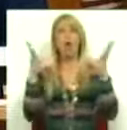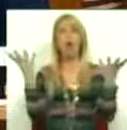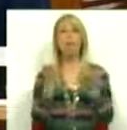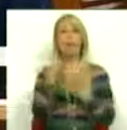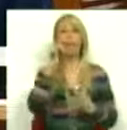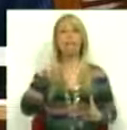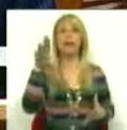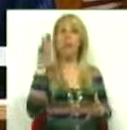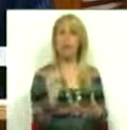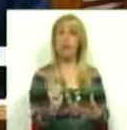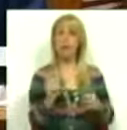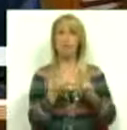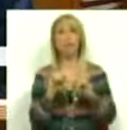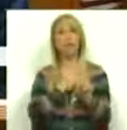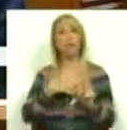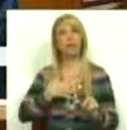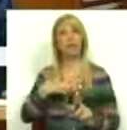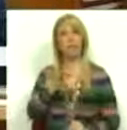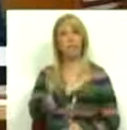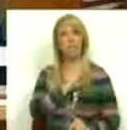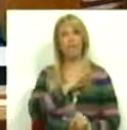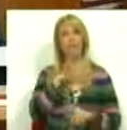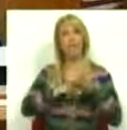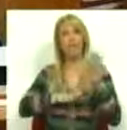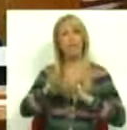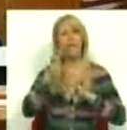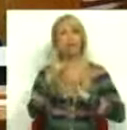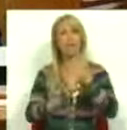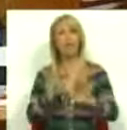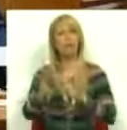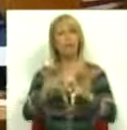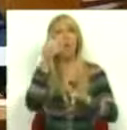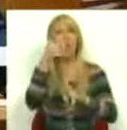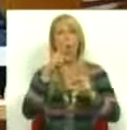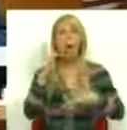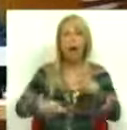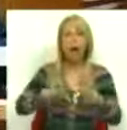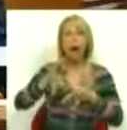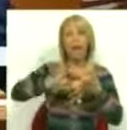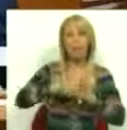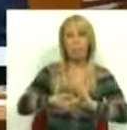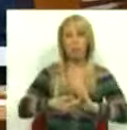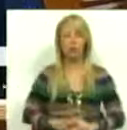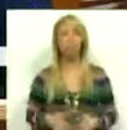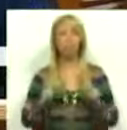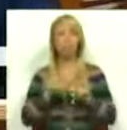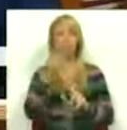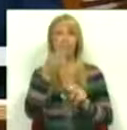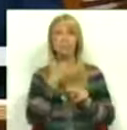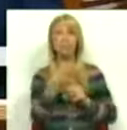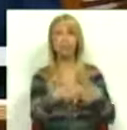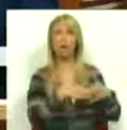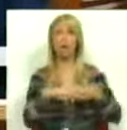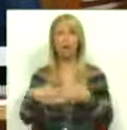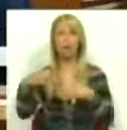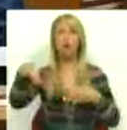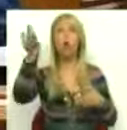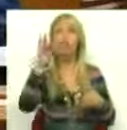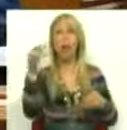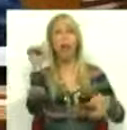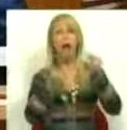entidades privadas ao nível dos meios complementares de diagnóstico e terapêutica. Esta semana, o líder do Partido Socialista